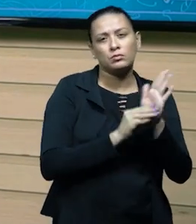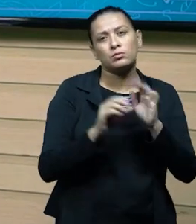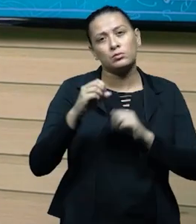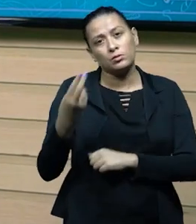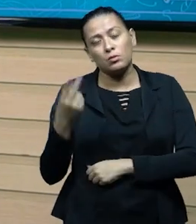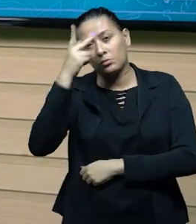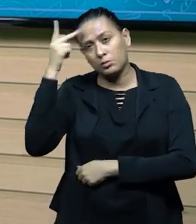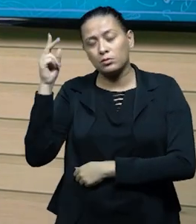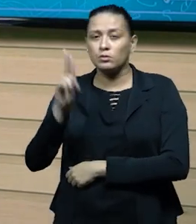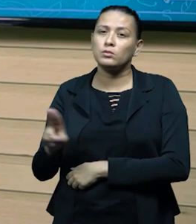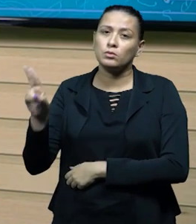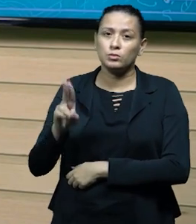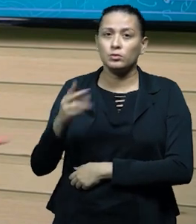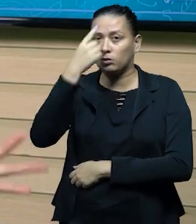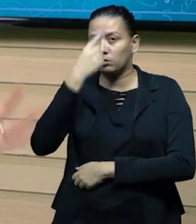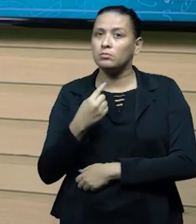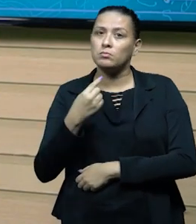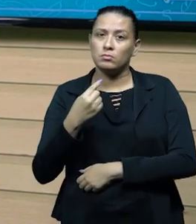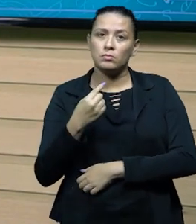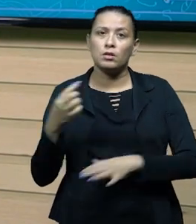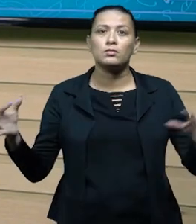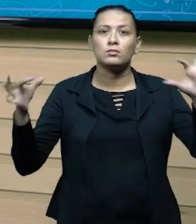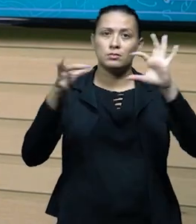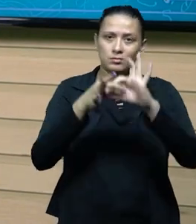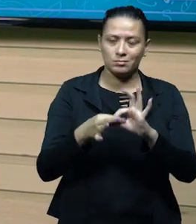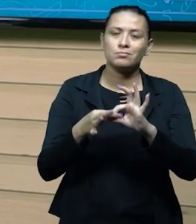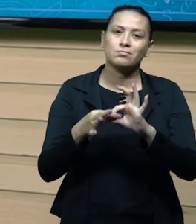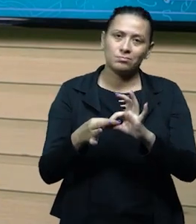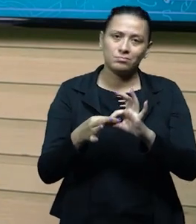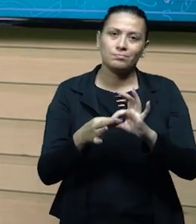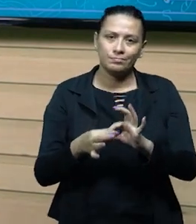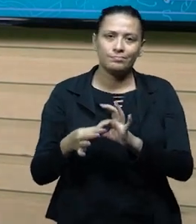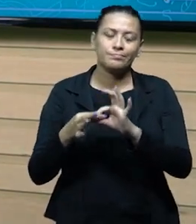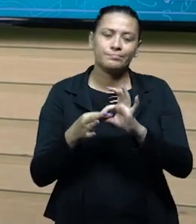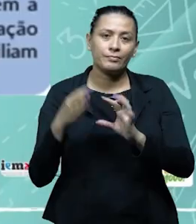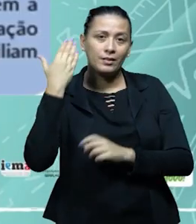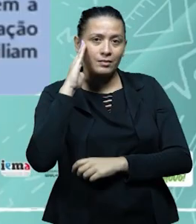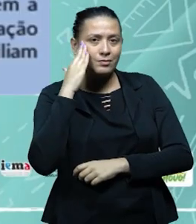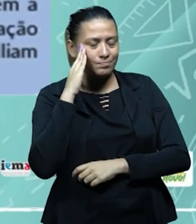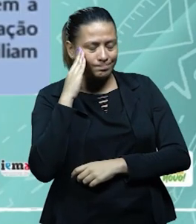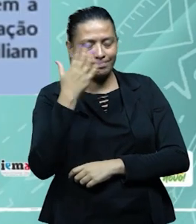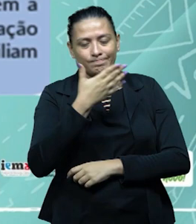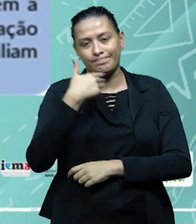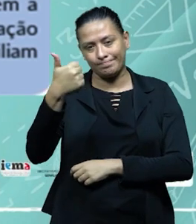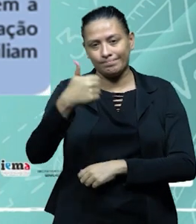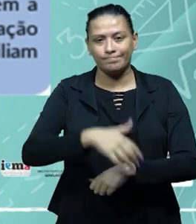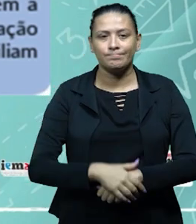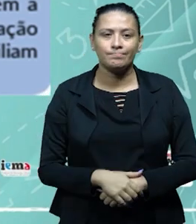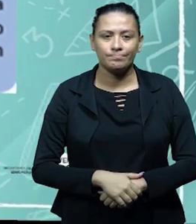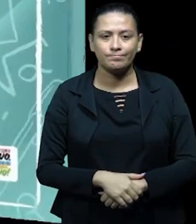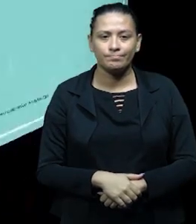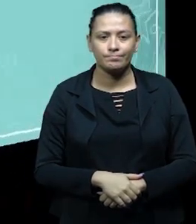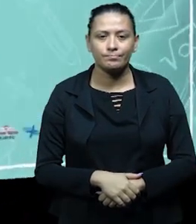já estuda mais por meio de gravuras então ele junta os dois e daí dá um um ótimo entendimento para você então é